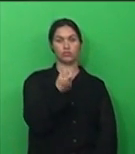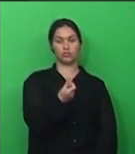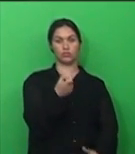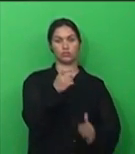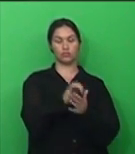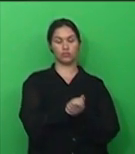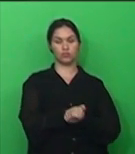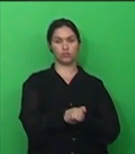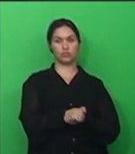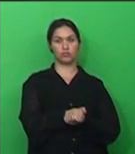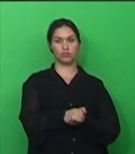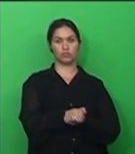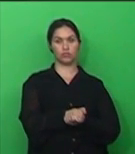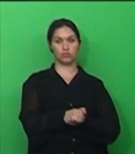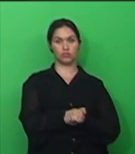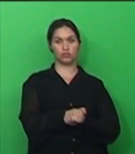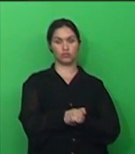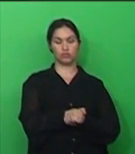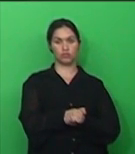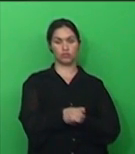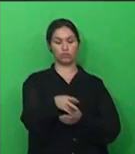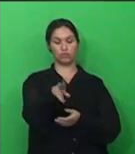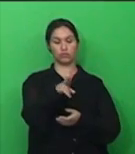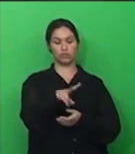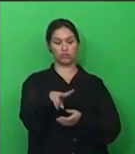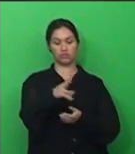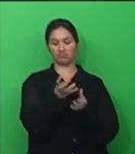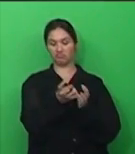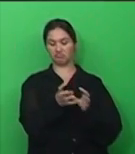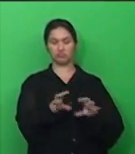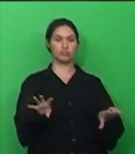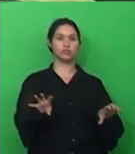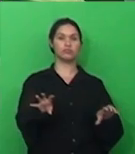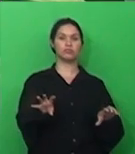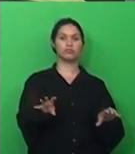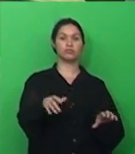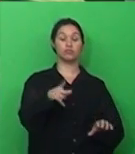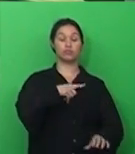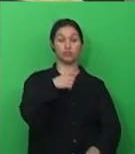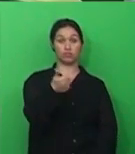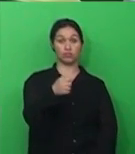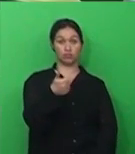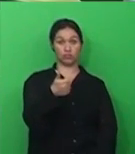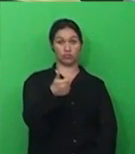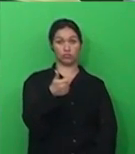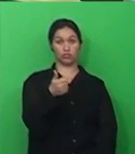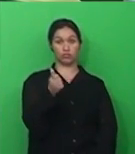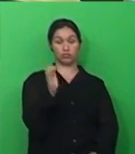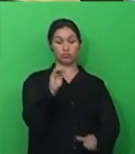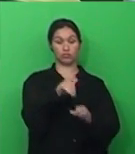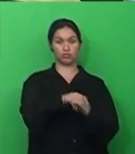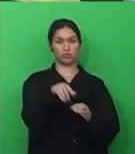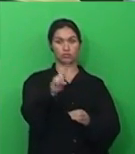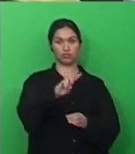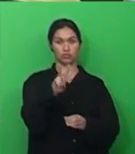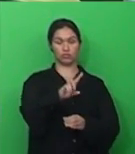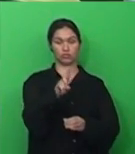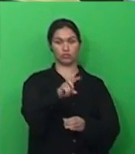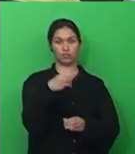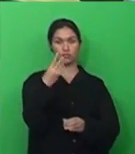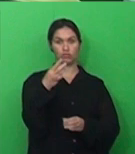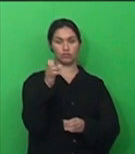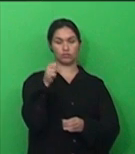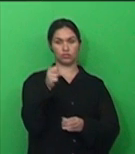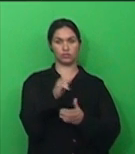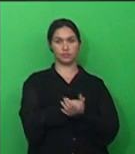126/17 foi rejeitado com 11 votos contrários e 3 favoráveis.